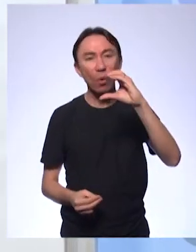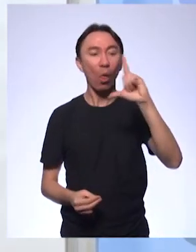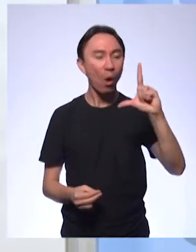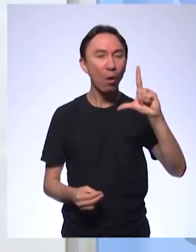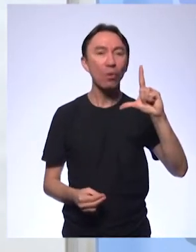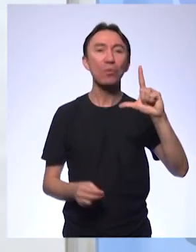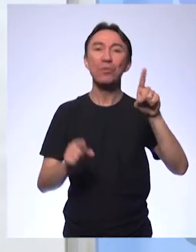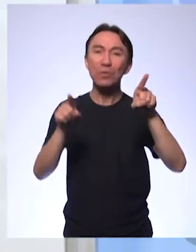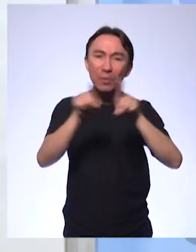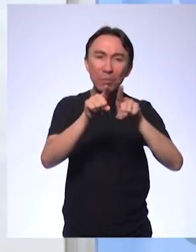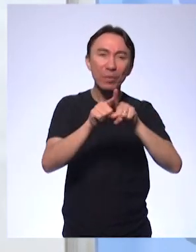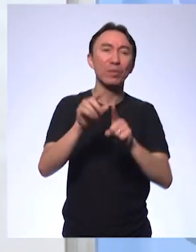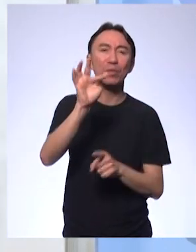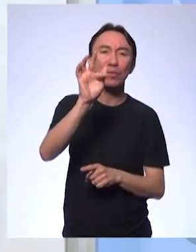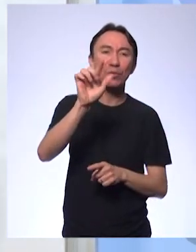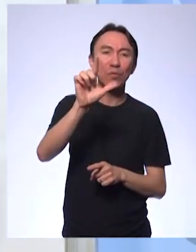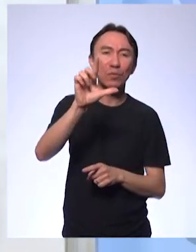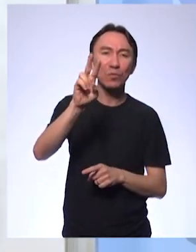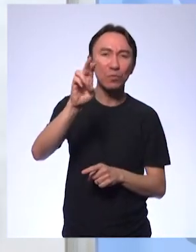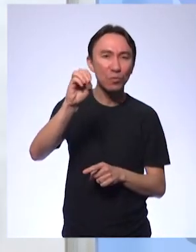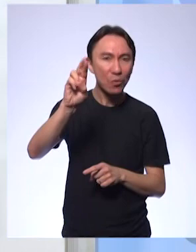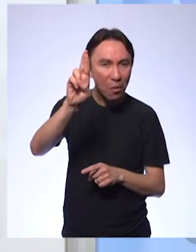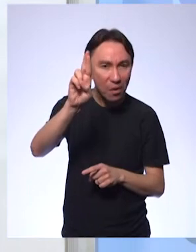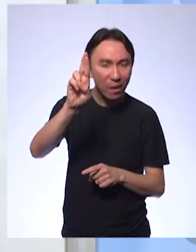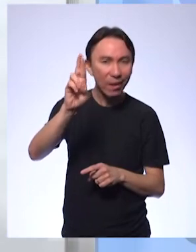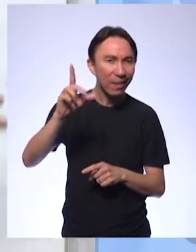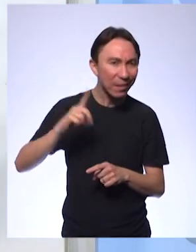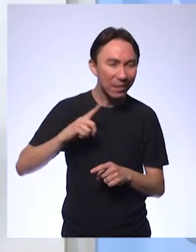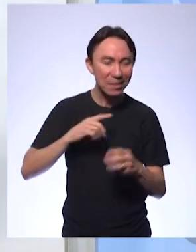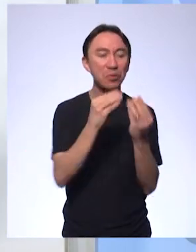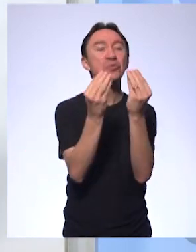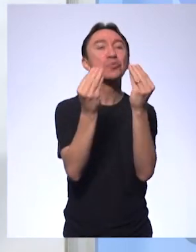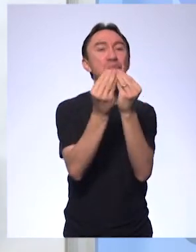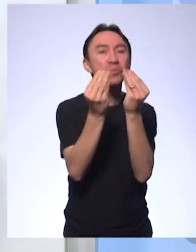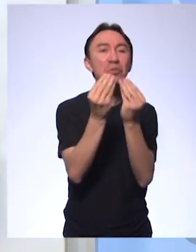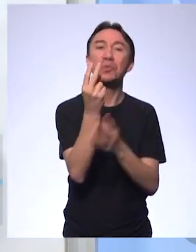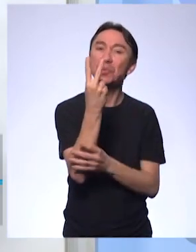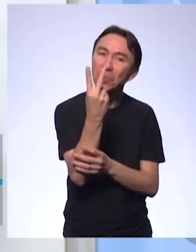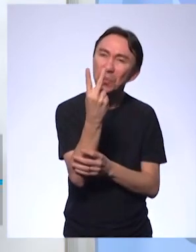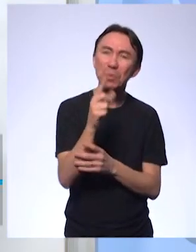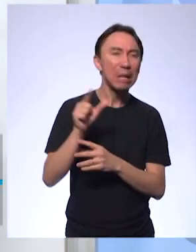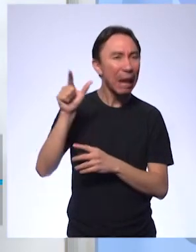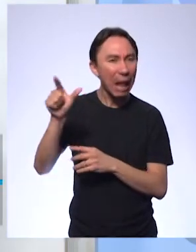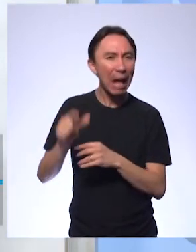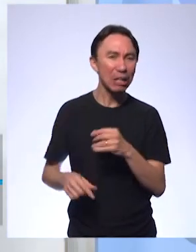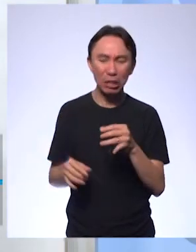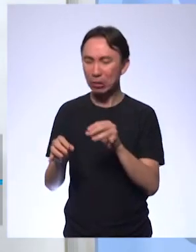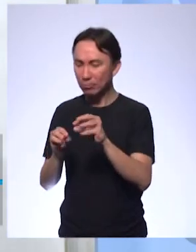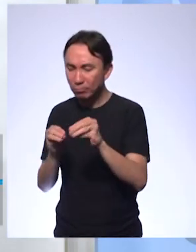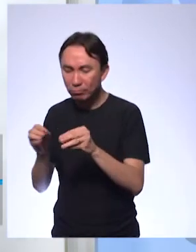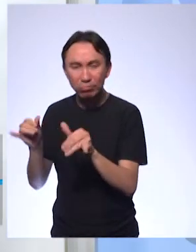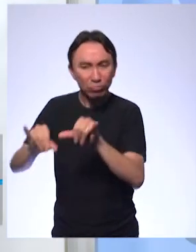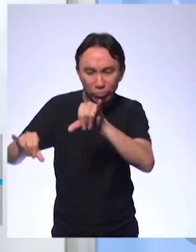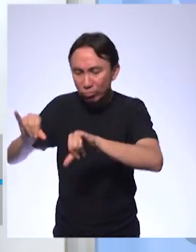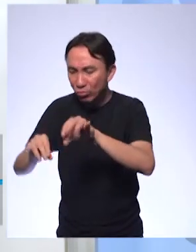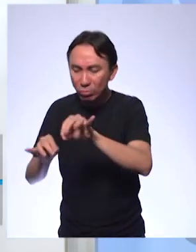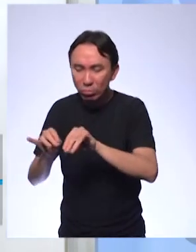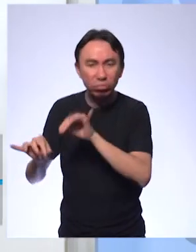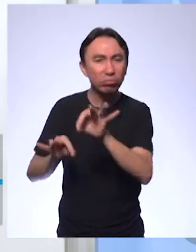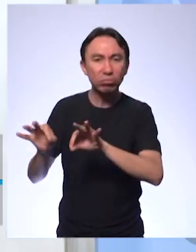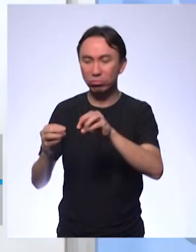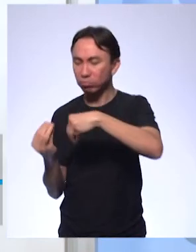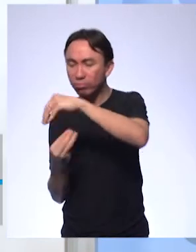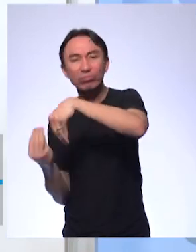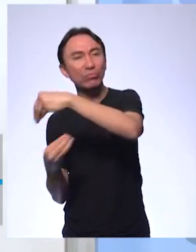flúor, que são duas substâncias que lá na estação de tratamento já são acrescentadas, além de outras coisas, para